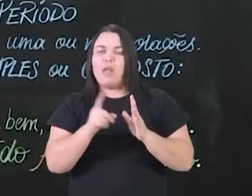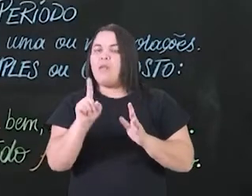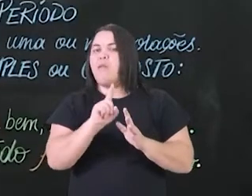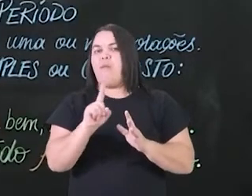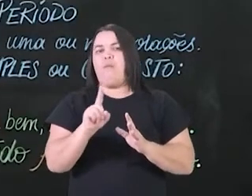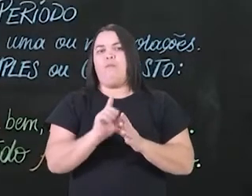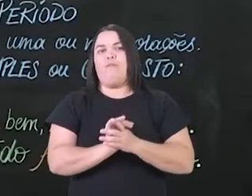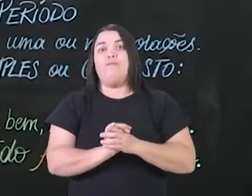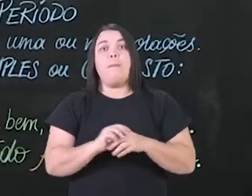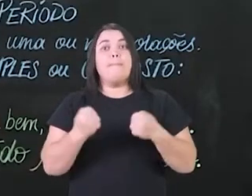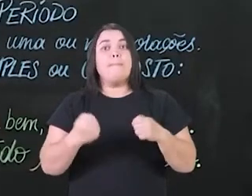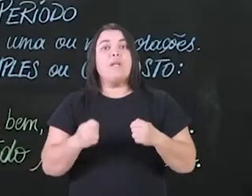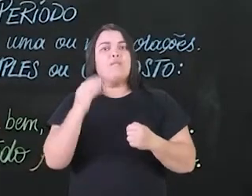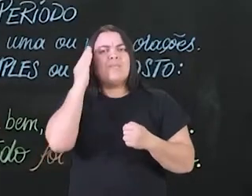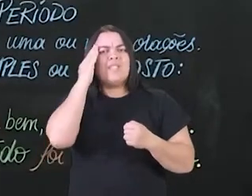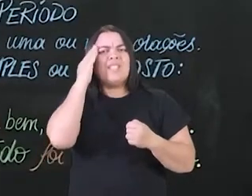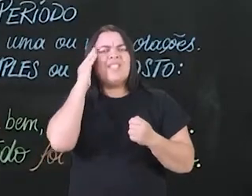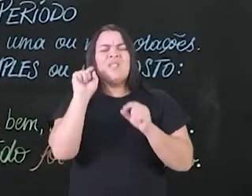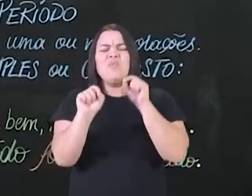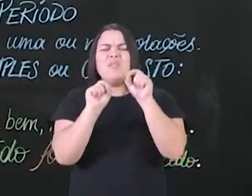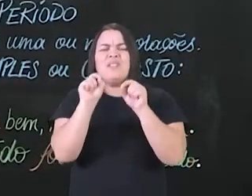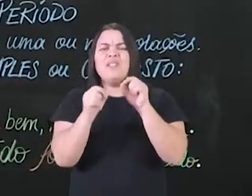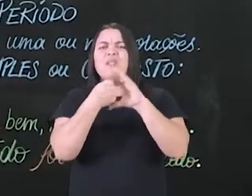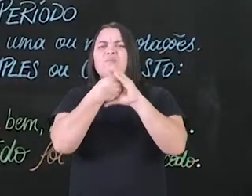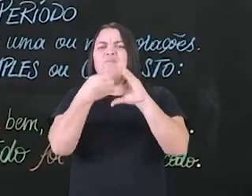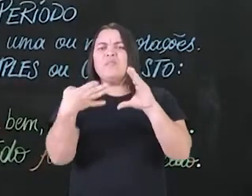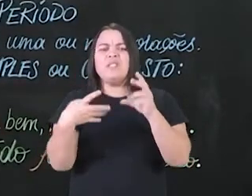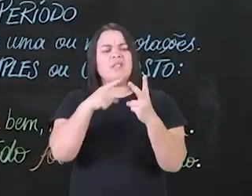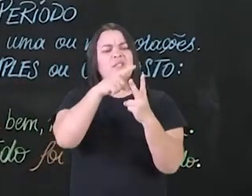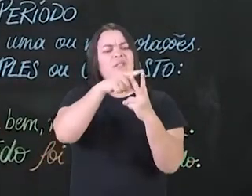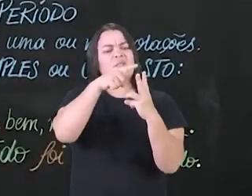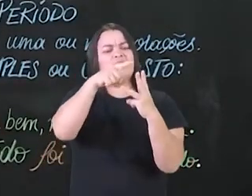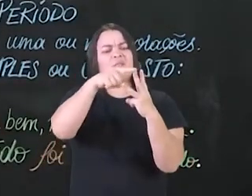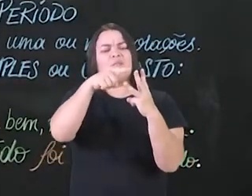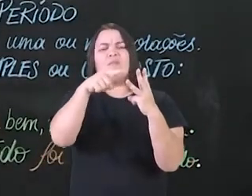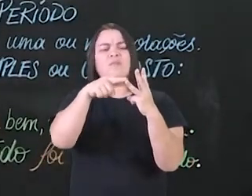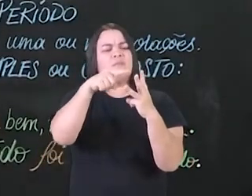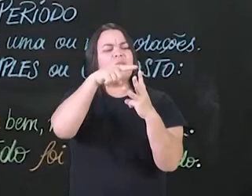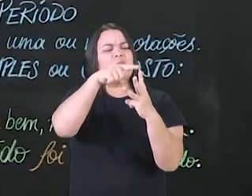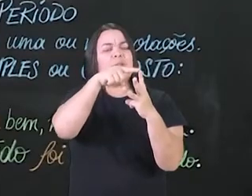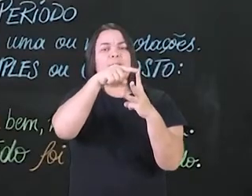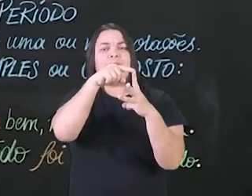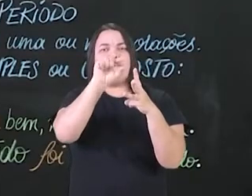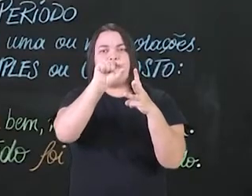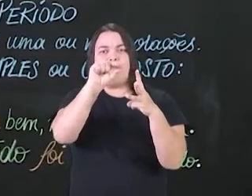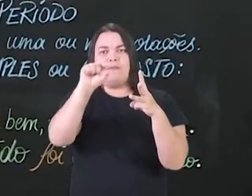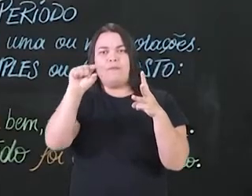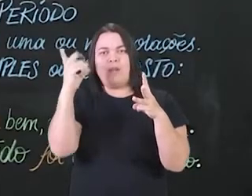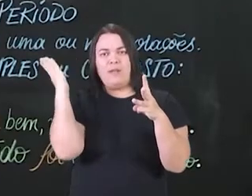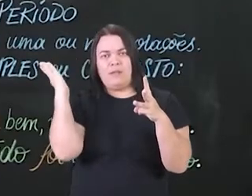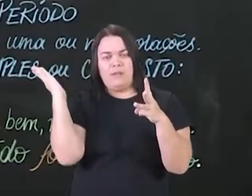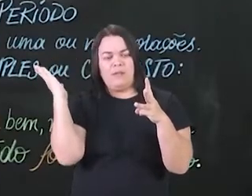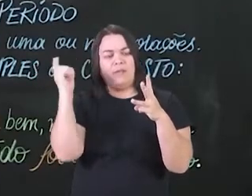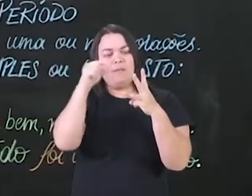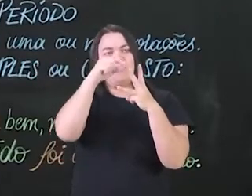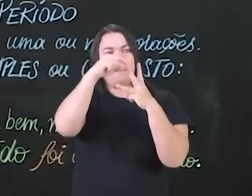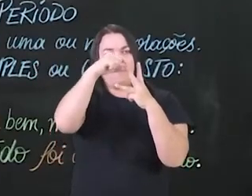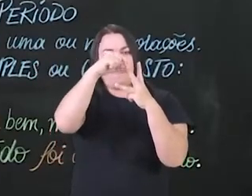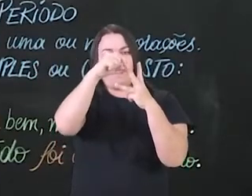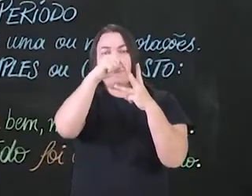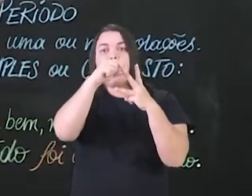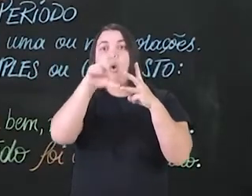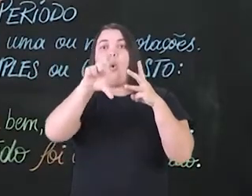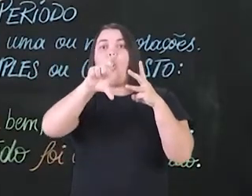de fato a função e a característica de uma frase, de uma oração e de um período. Até porque na análise sintática a gente